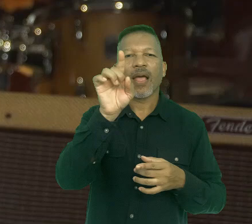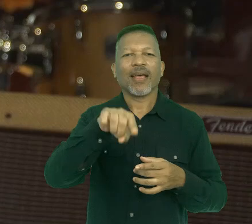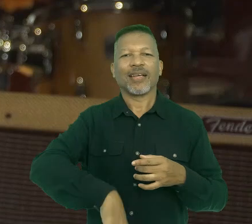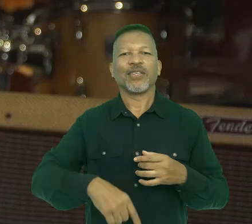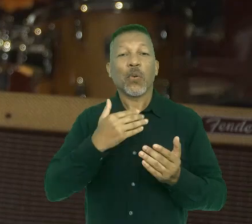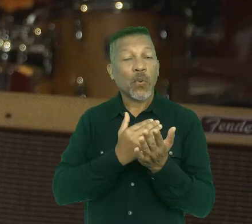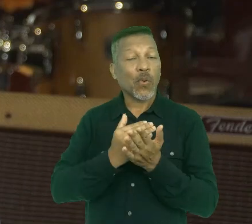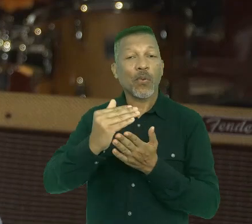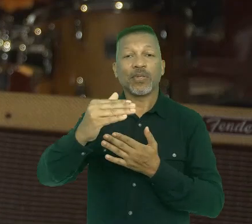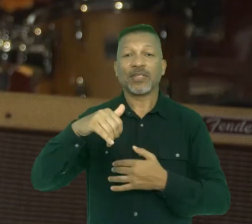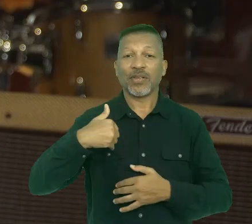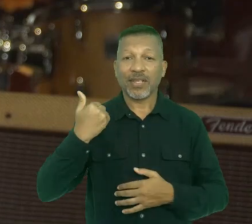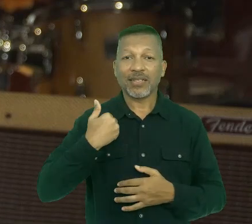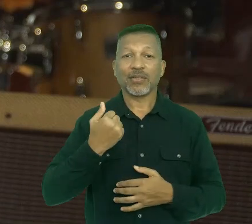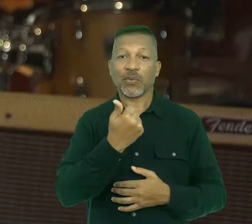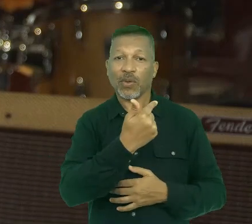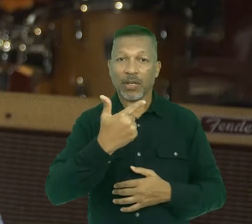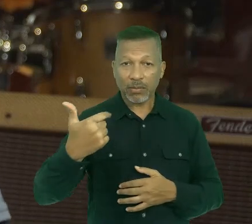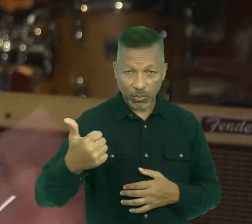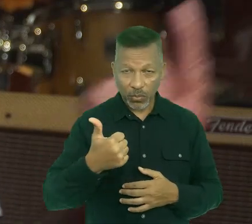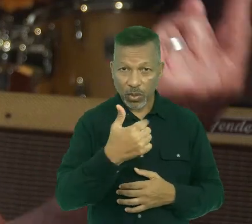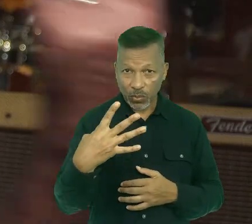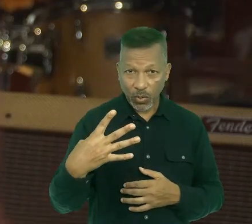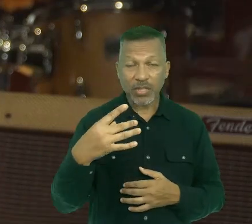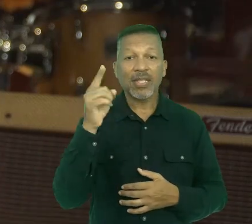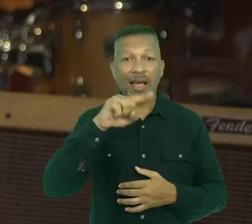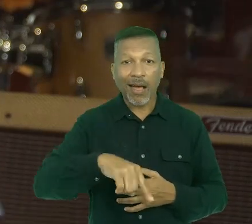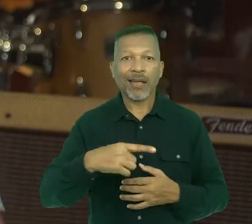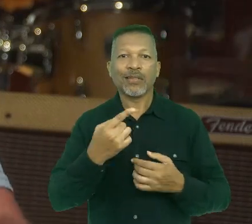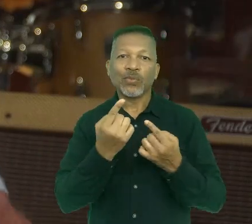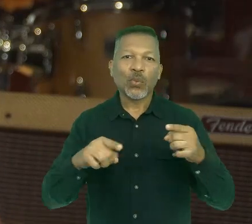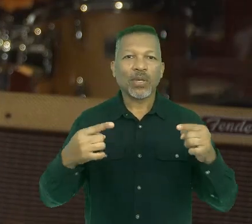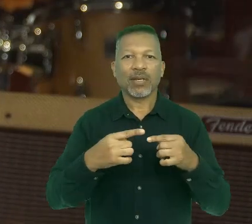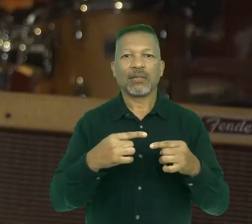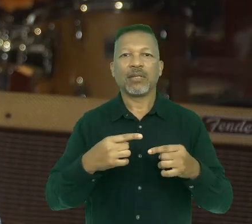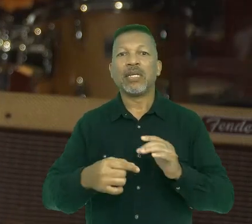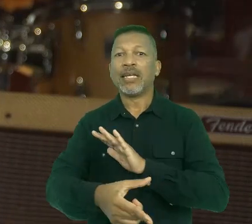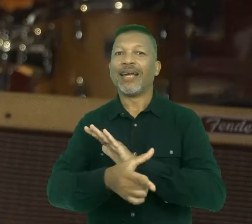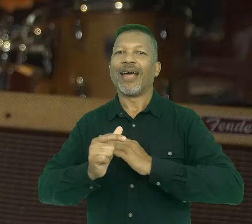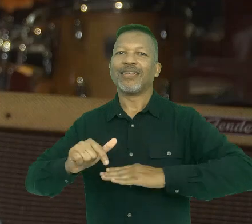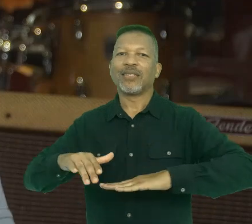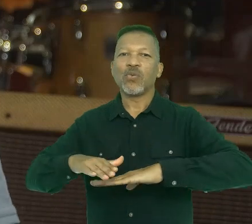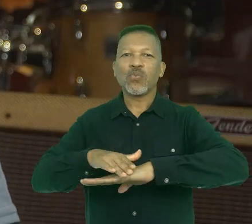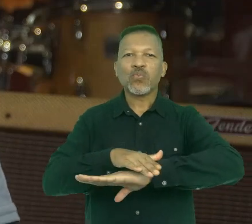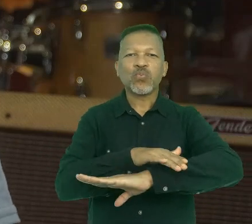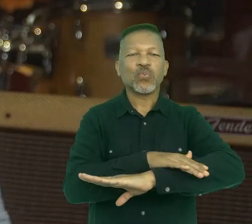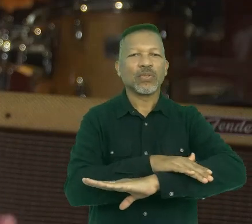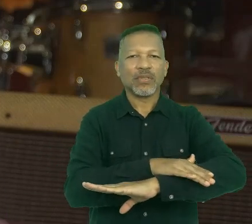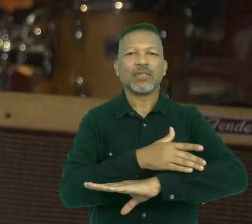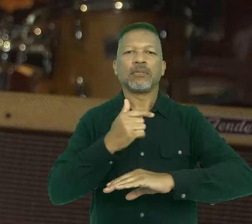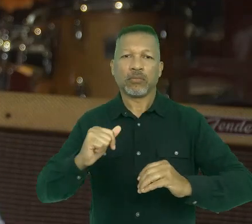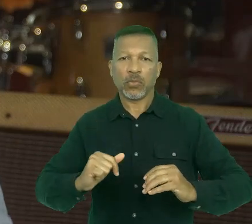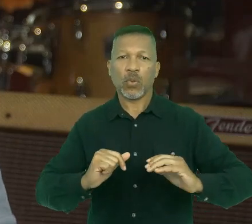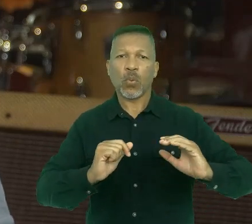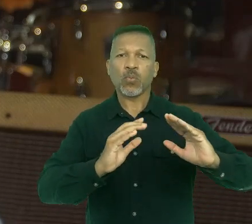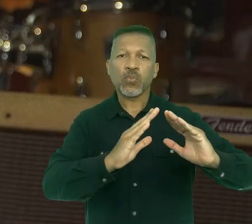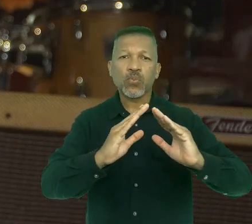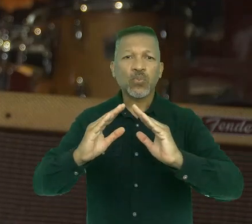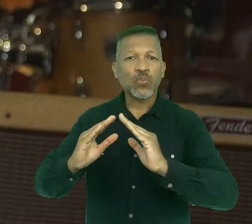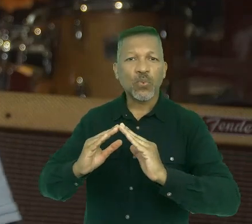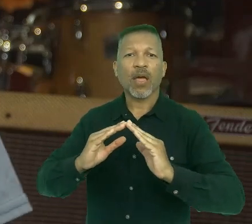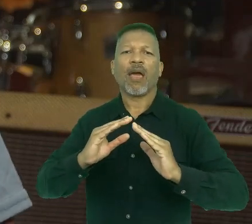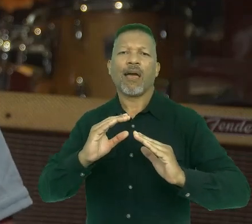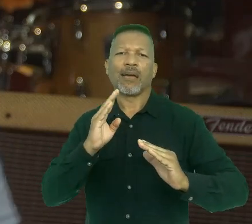E eu já comecei a tocar com 14 anos, nas noites de Ipatinga, antes do asfalto. Tive muitas casas noturnas aqui,